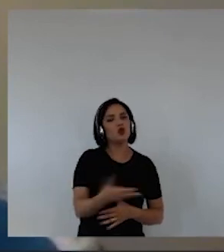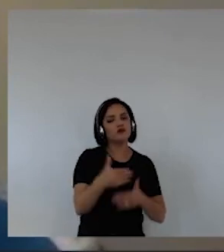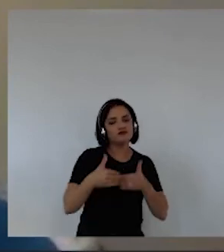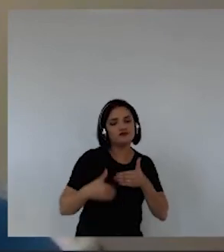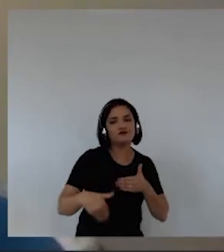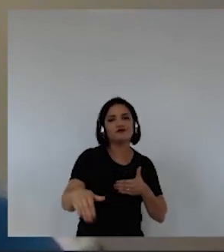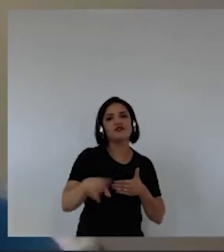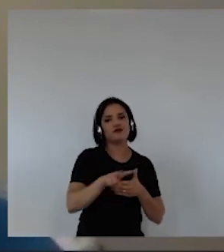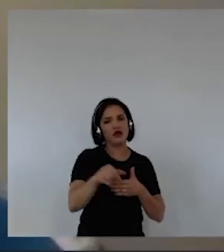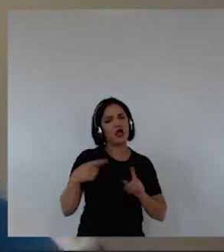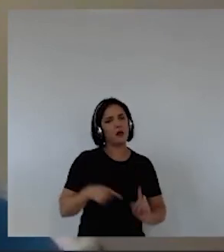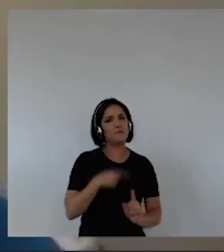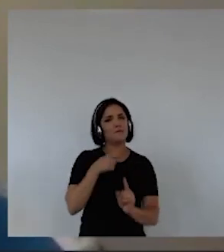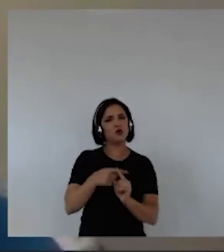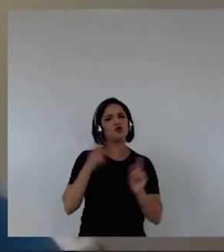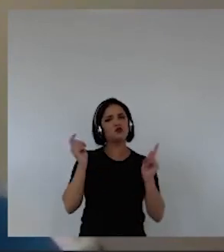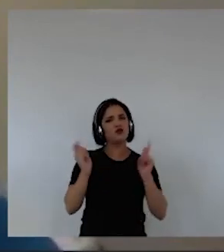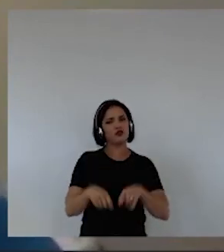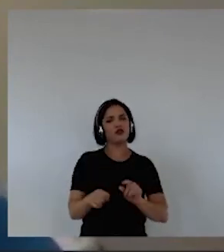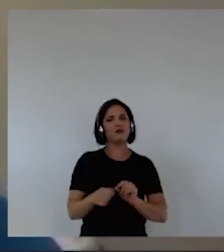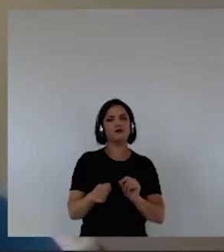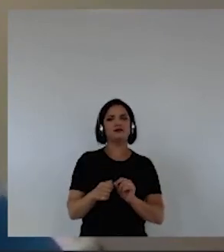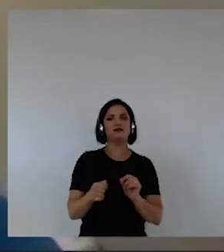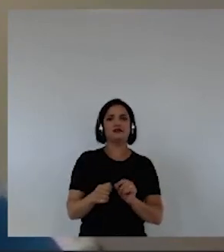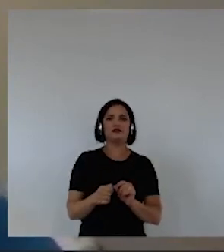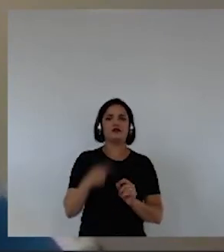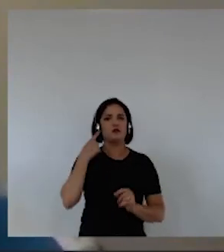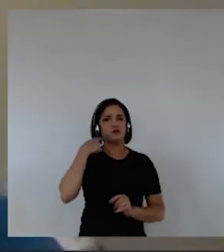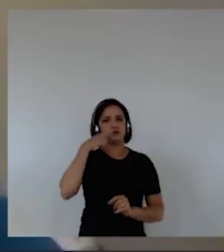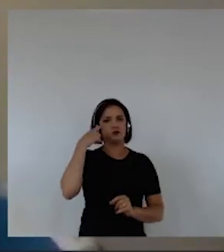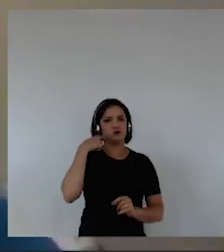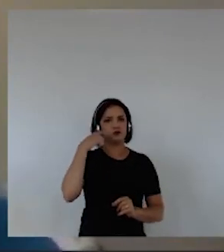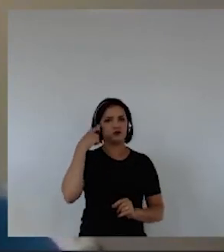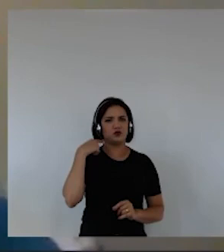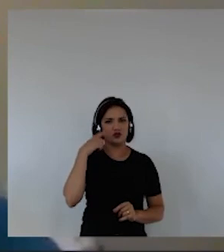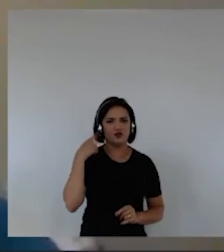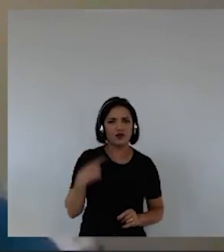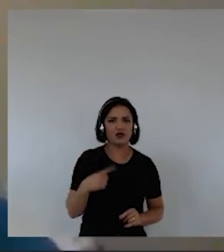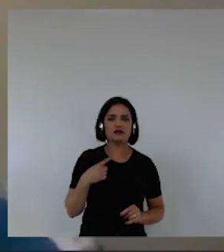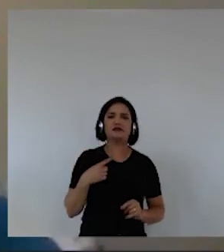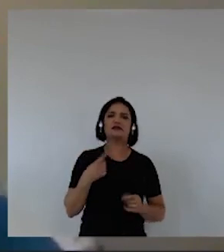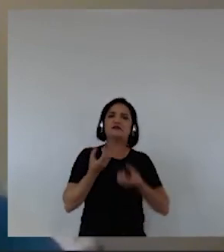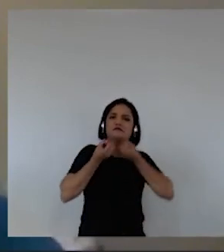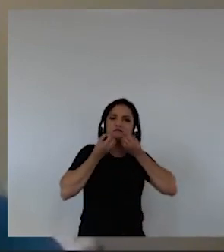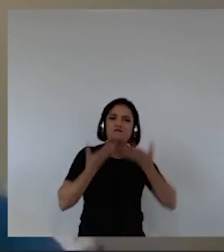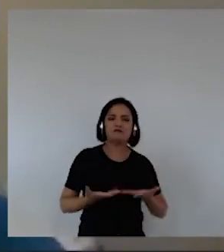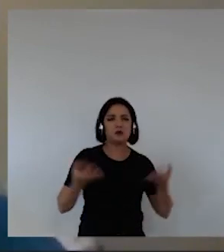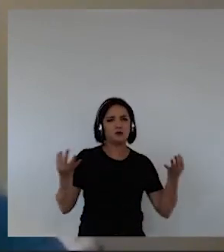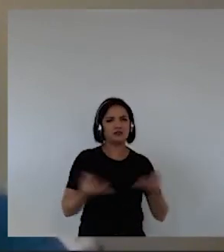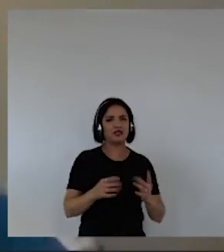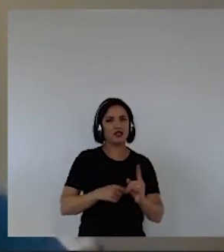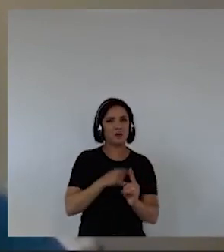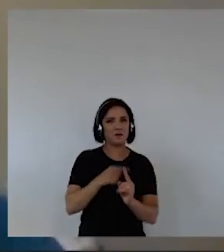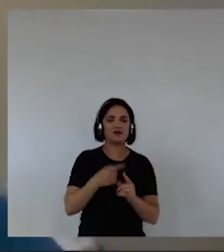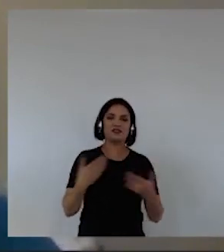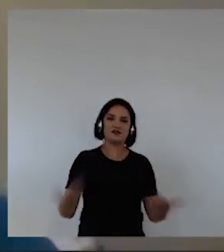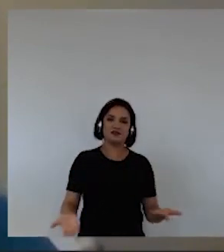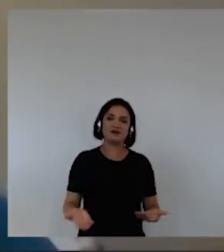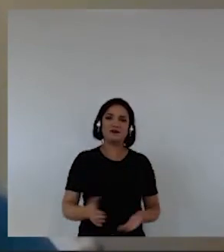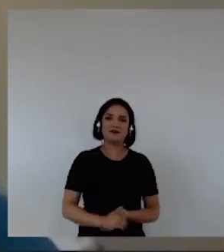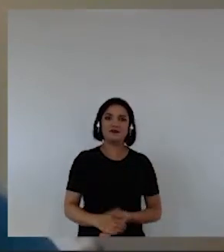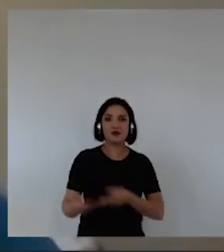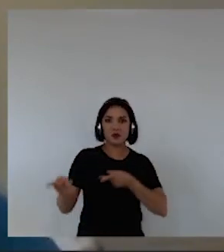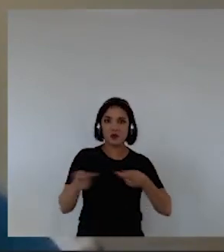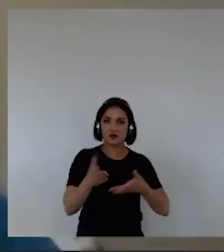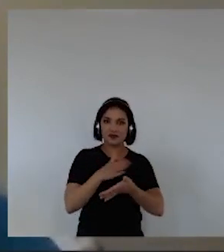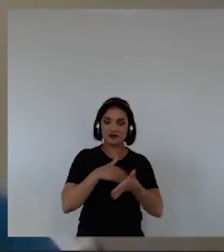caminho positivo e um caminho leal para exercer uma advocacia de forma produtiva e positiva. Eu peço e